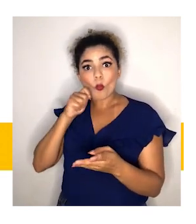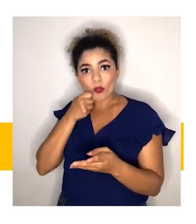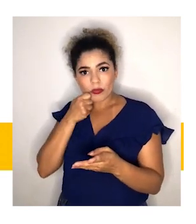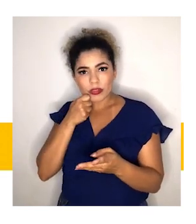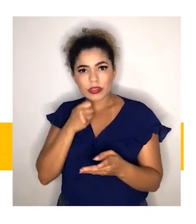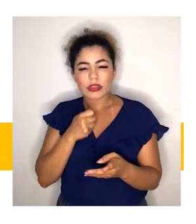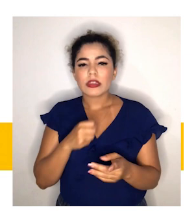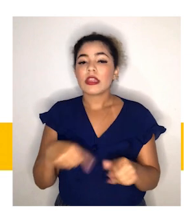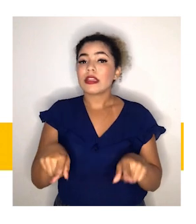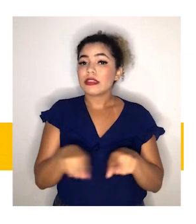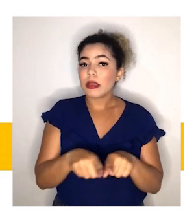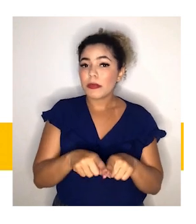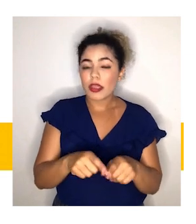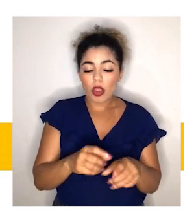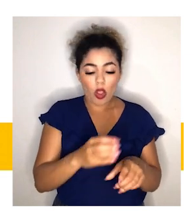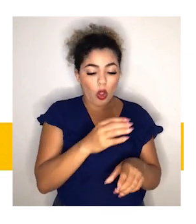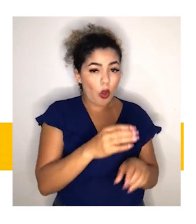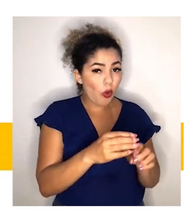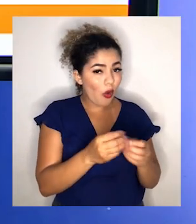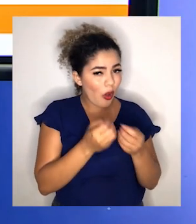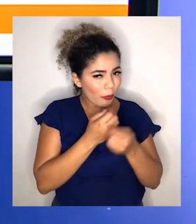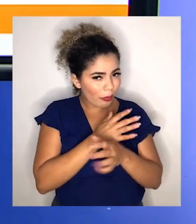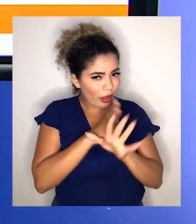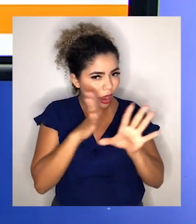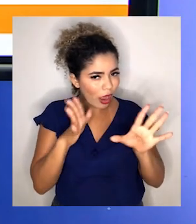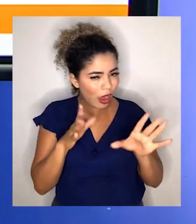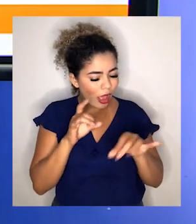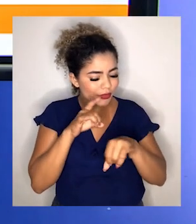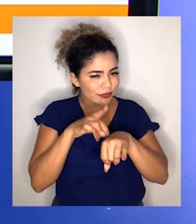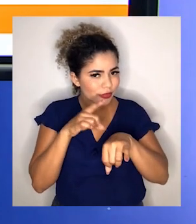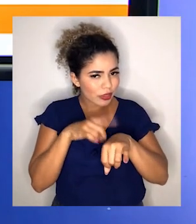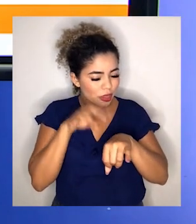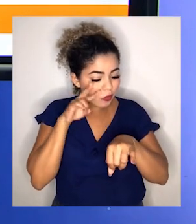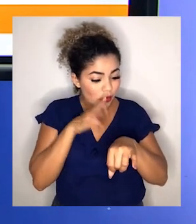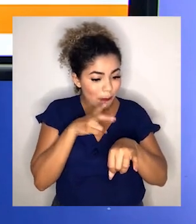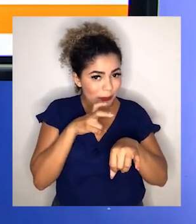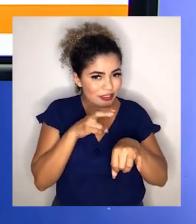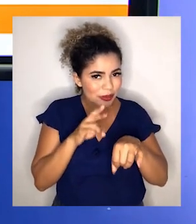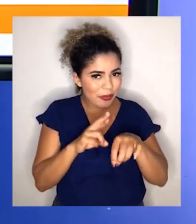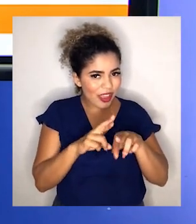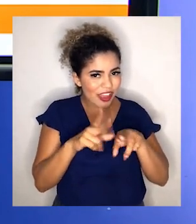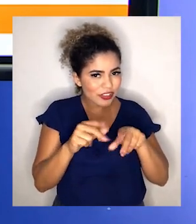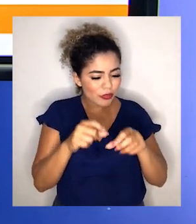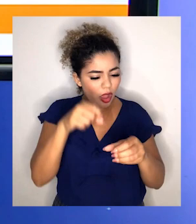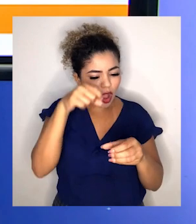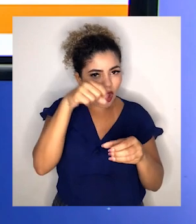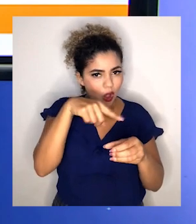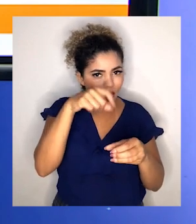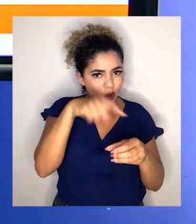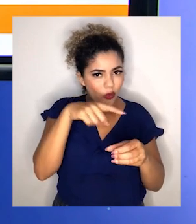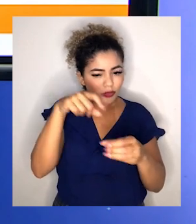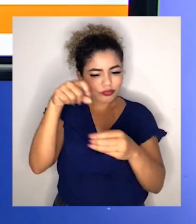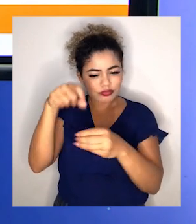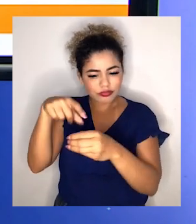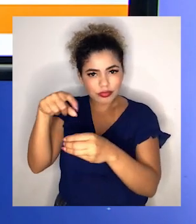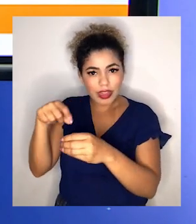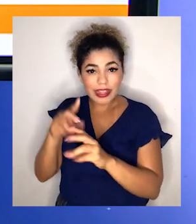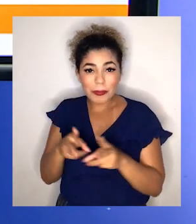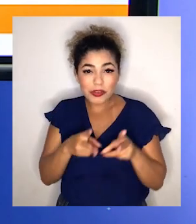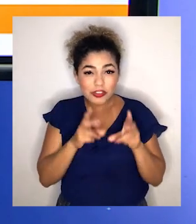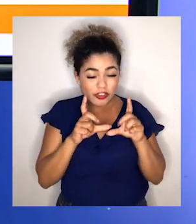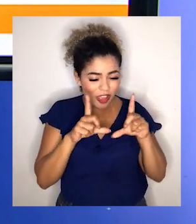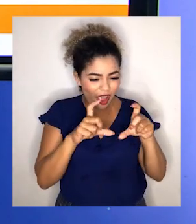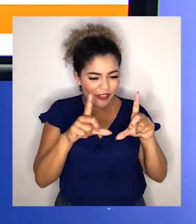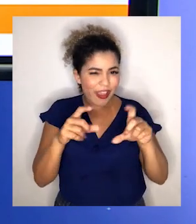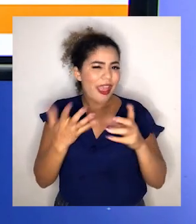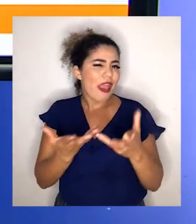limão. De preferência, o copo tem que ser transparente para você observar a mudança de cor. Então, depois que você aplicou essas gotinhas, você tira a foto.